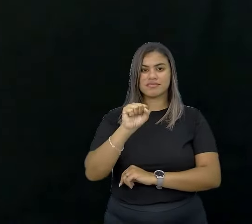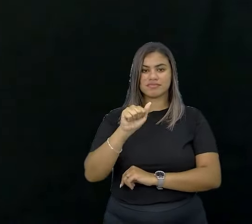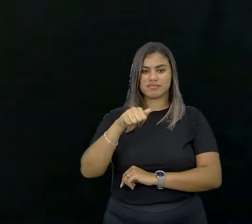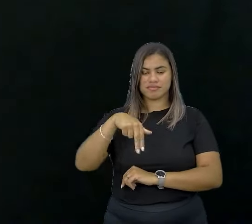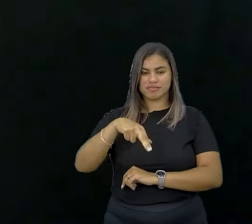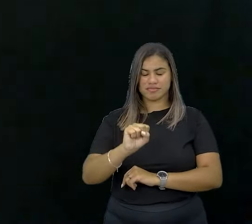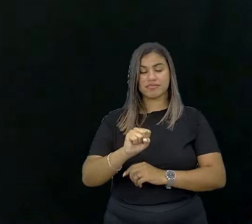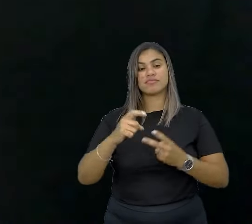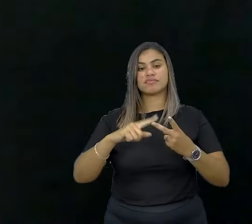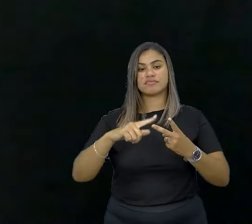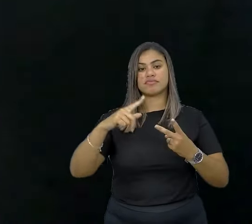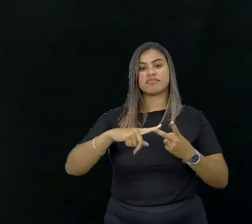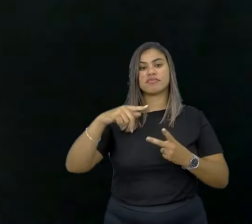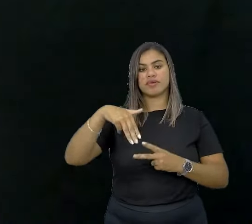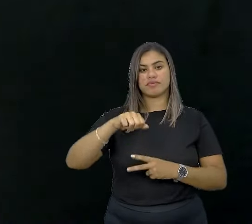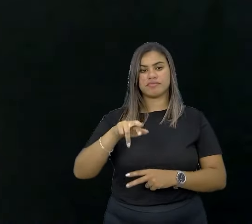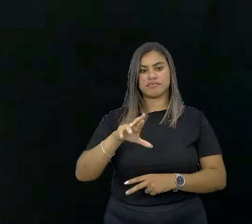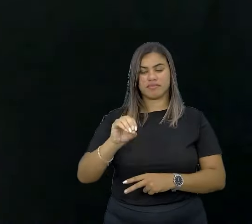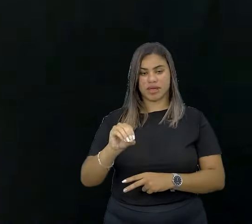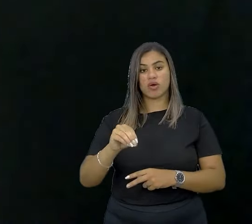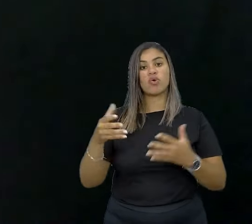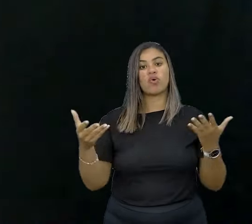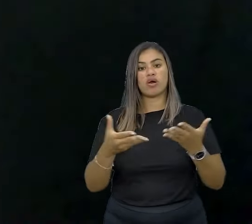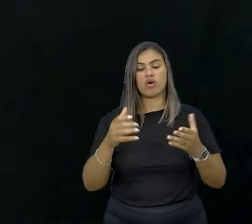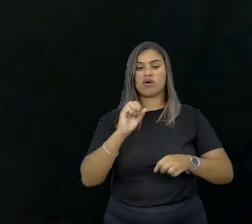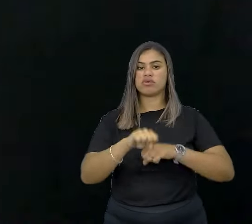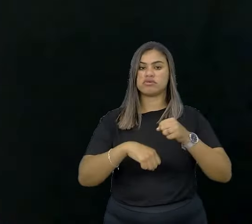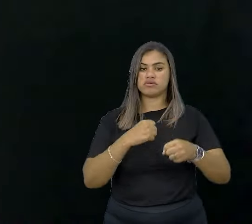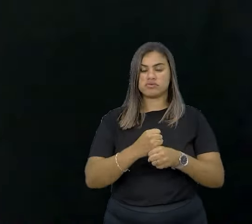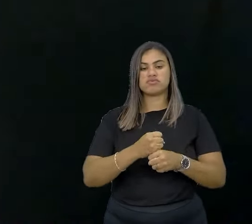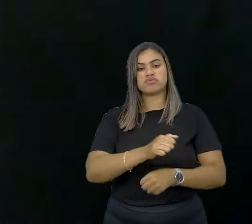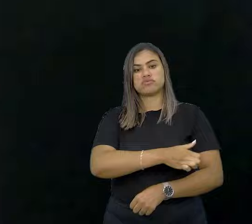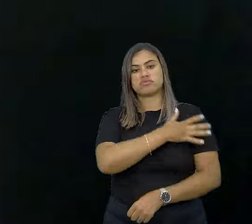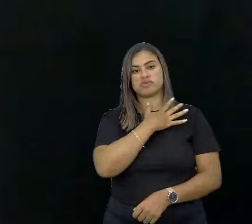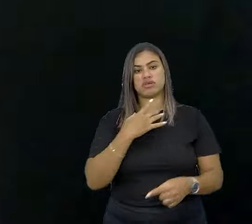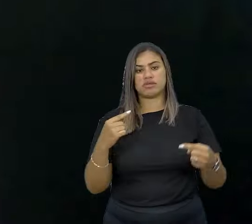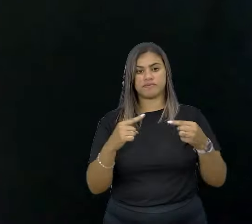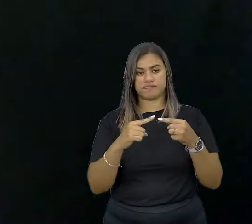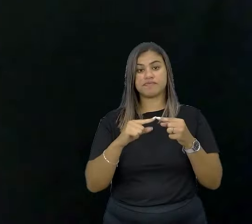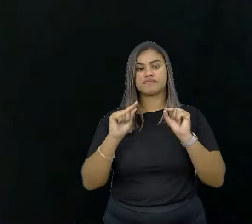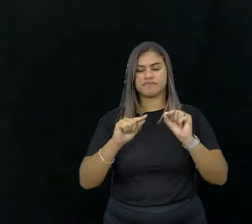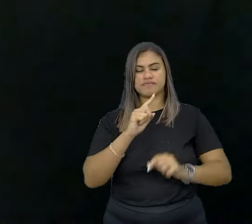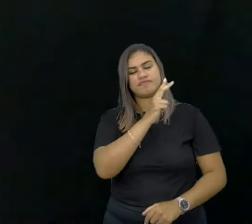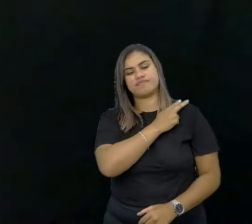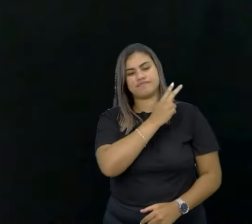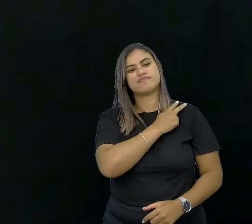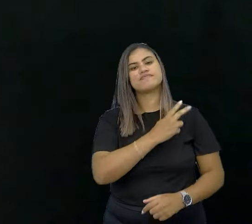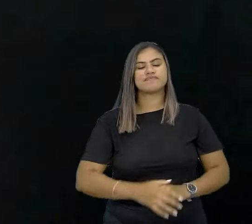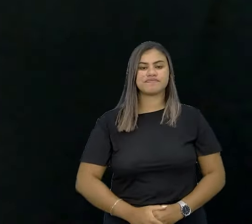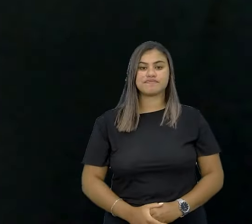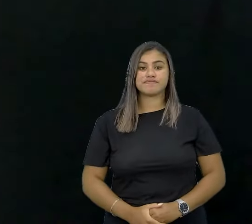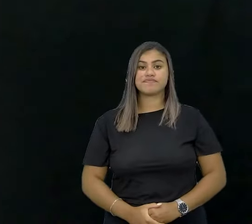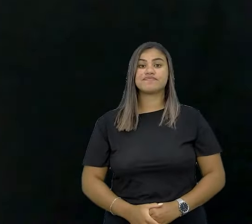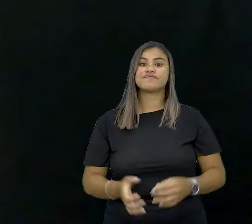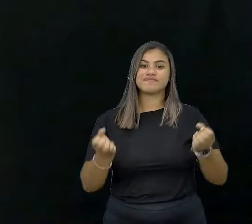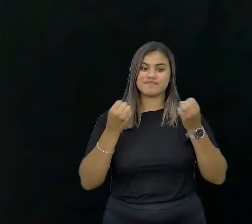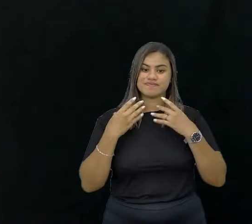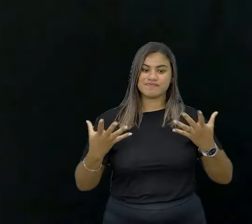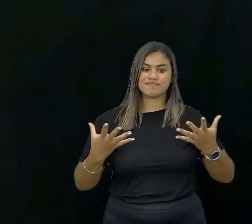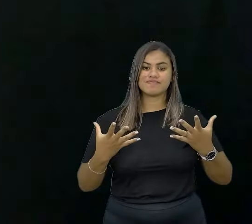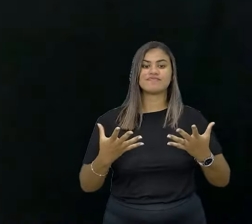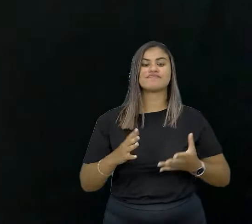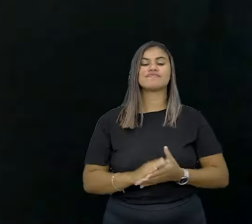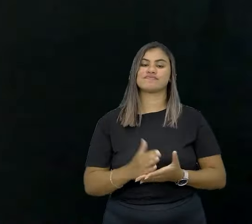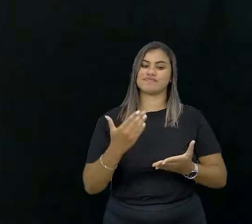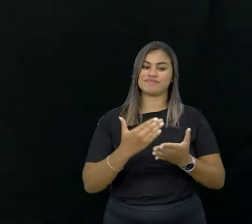Assis, e agora vocês terão a transmissão de ano série aqui comigo, no caso da segunda série do ensino médio. Bom,